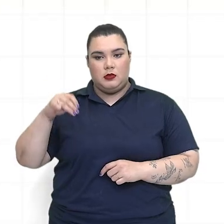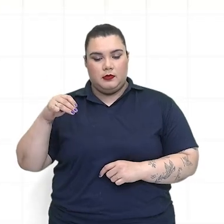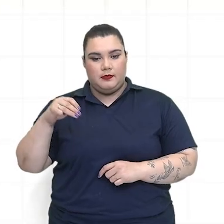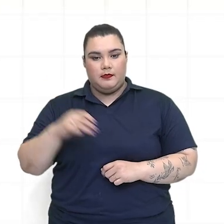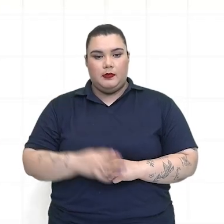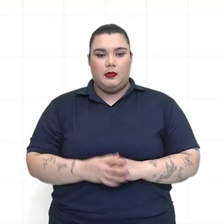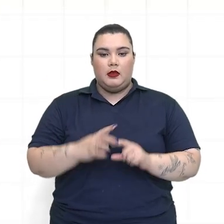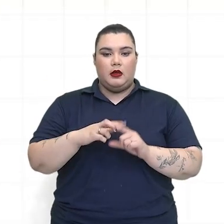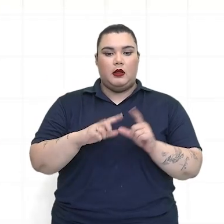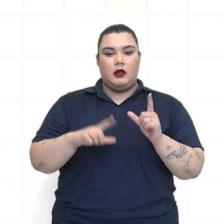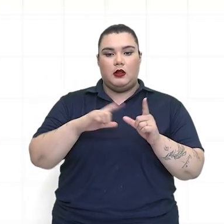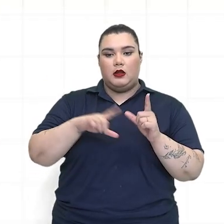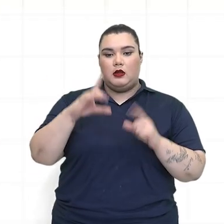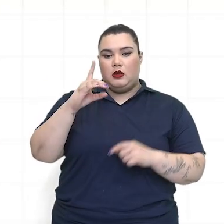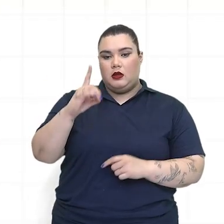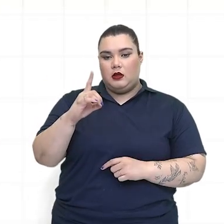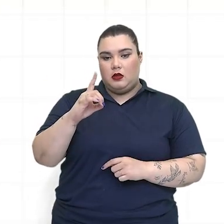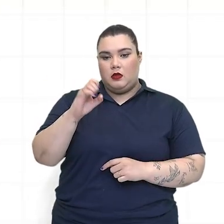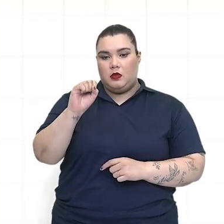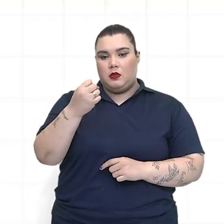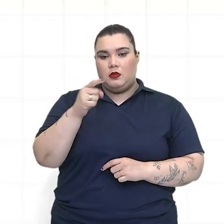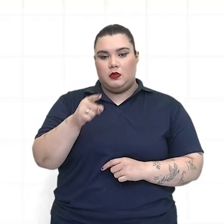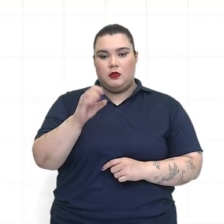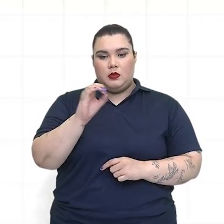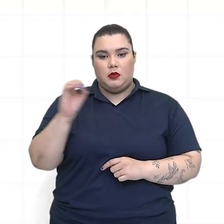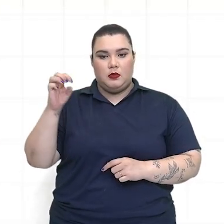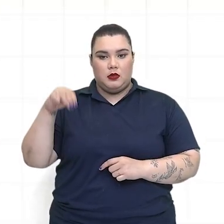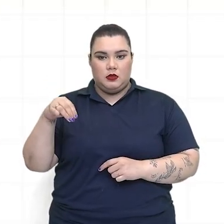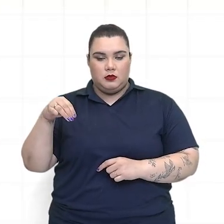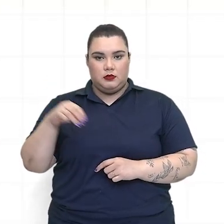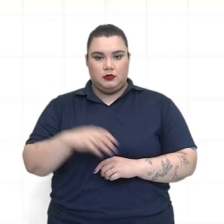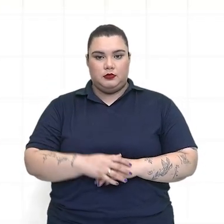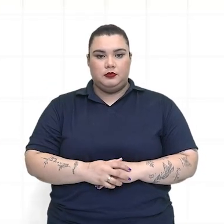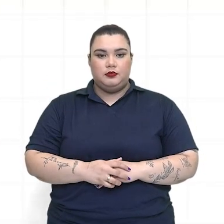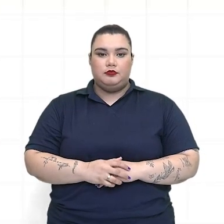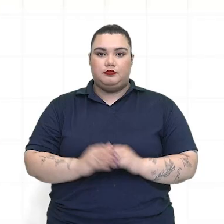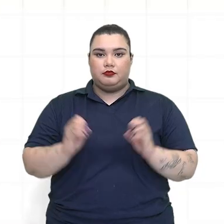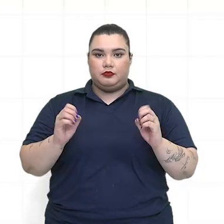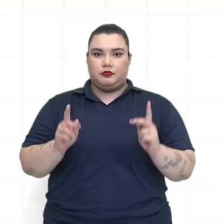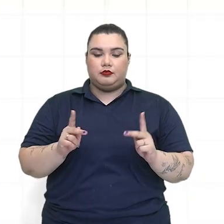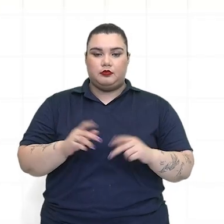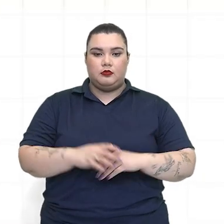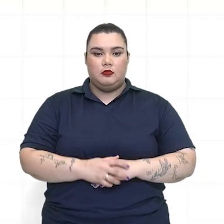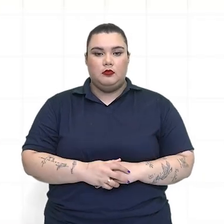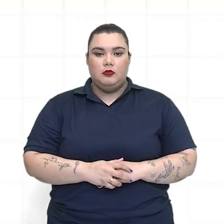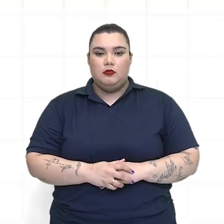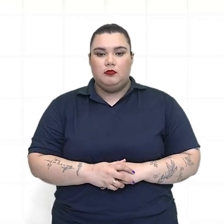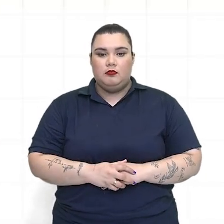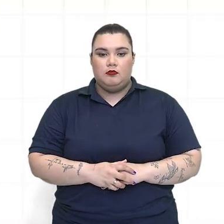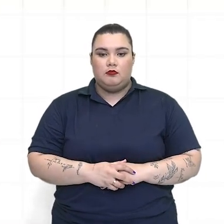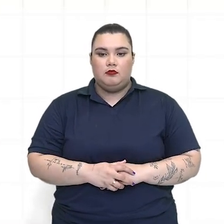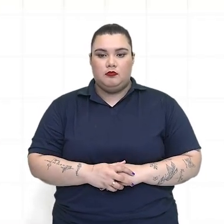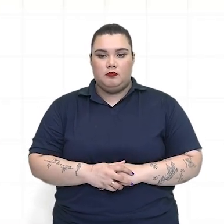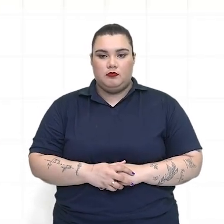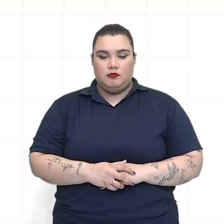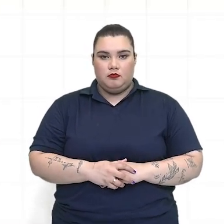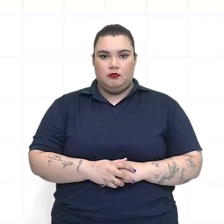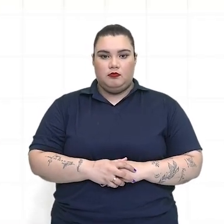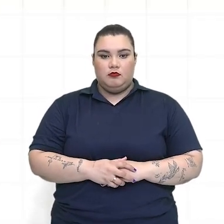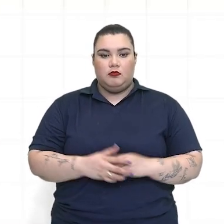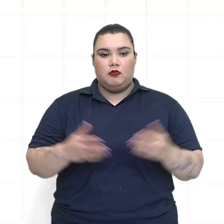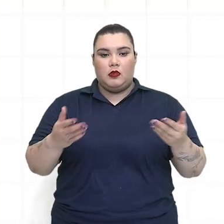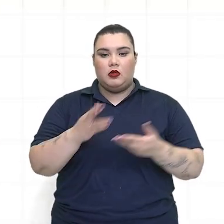8.578 metros. E letra D, 8.000 metros. Pois bem, então vamos aí à nossa